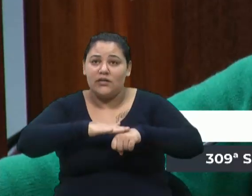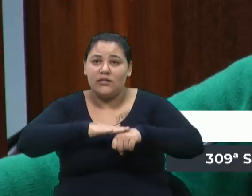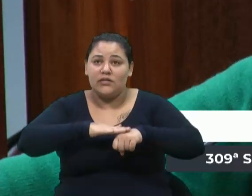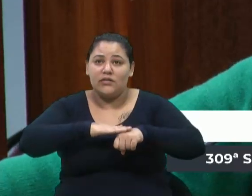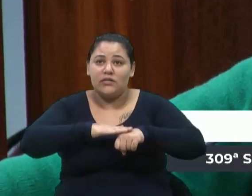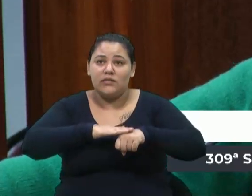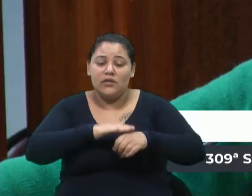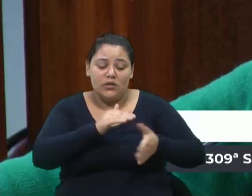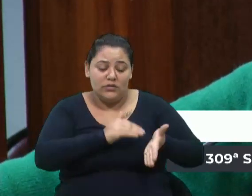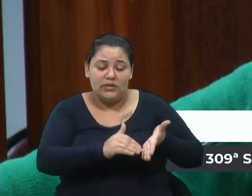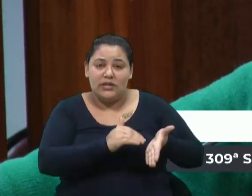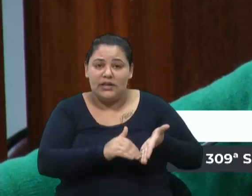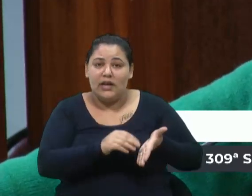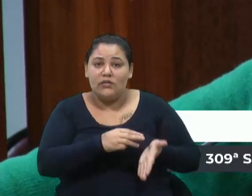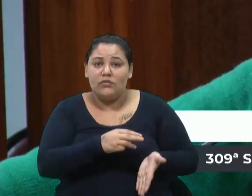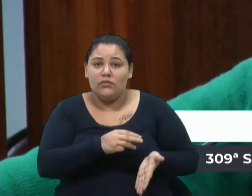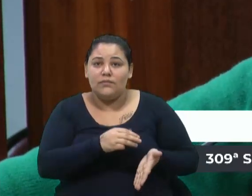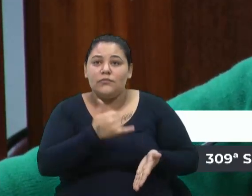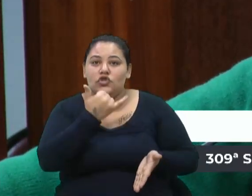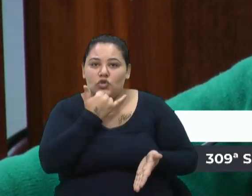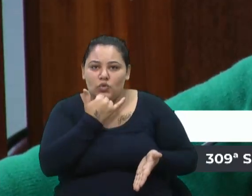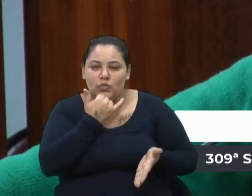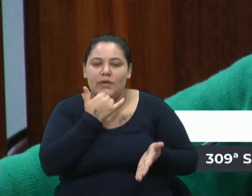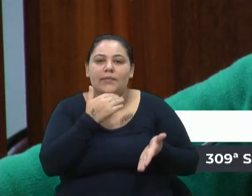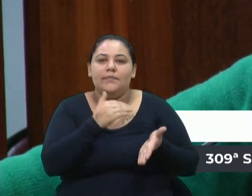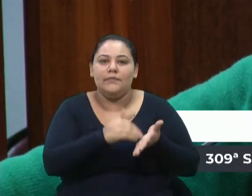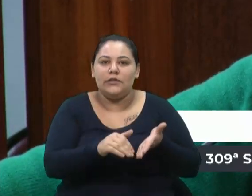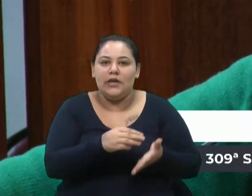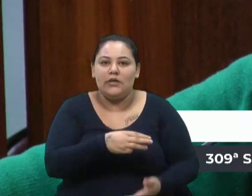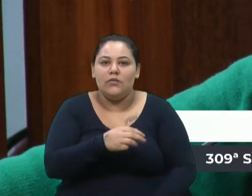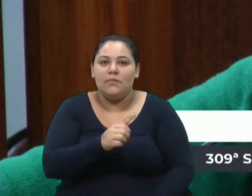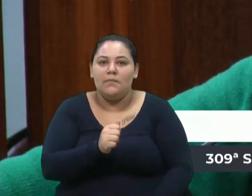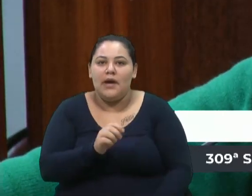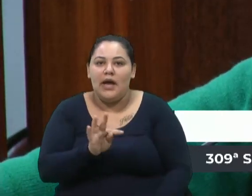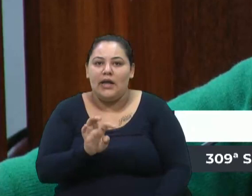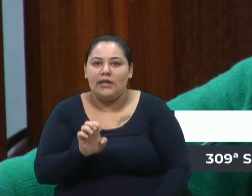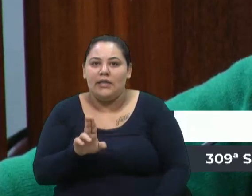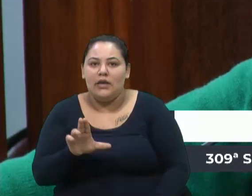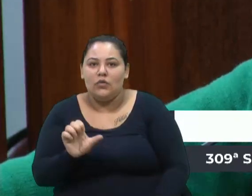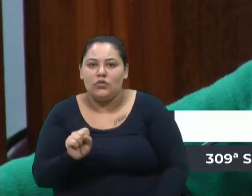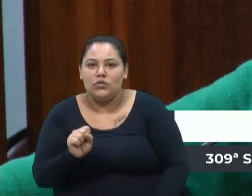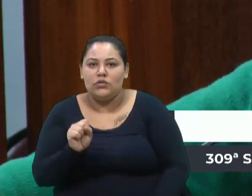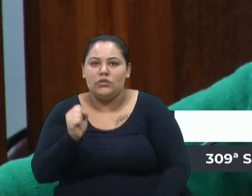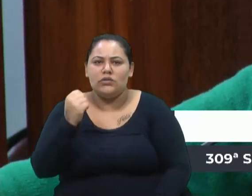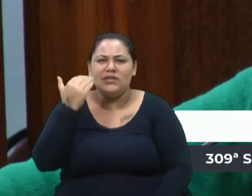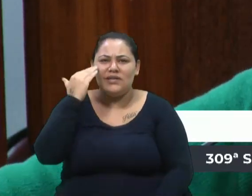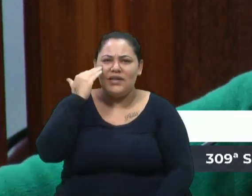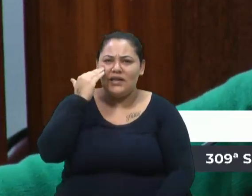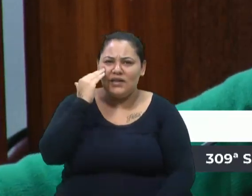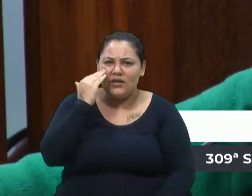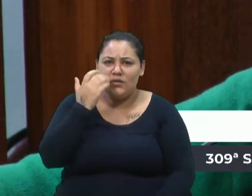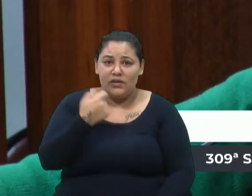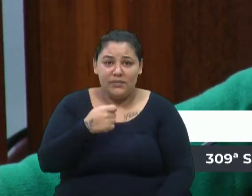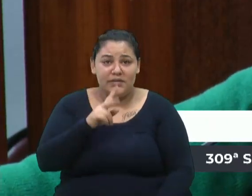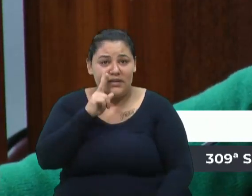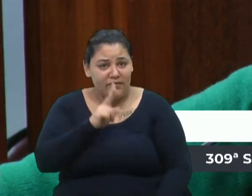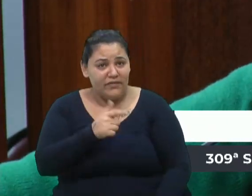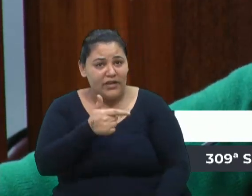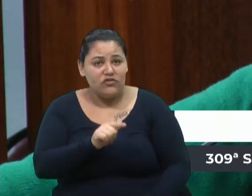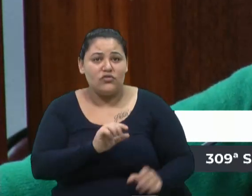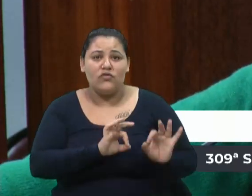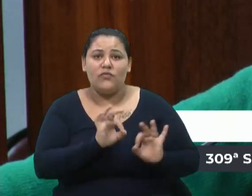prefeito e o secretário Maurício Matheus desculpa entendeu daqui a pouco também que é importante a gente rever posições